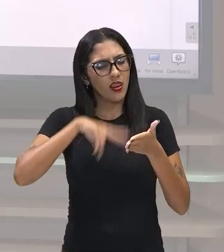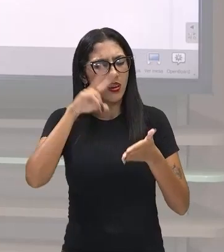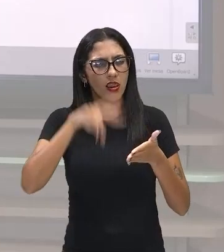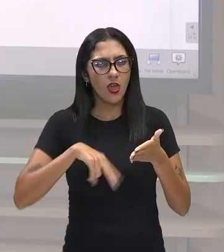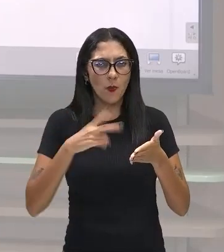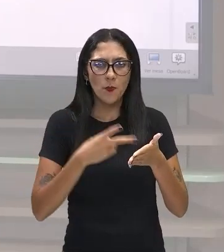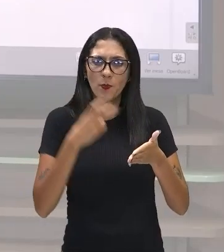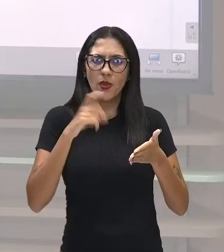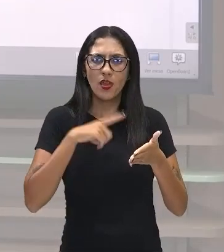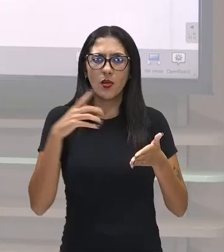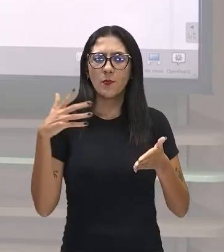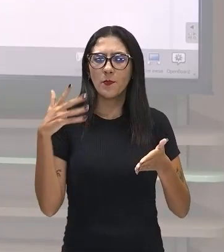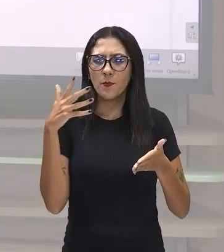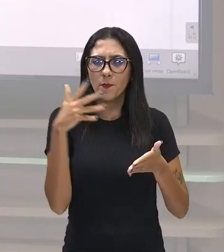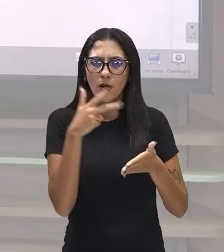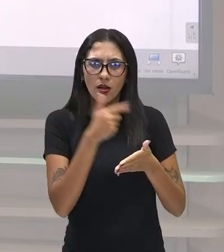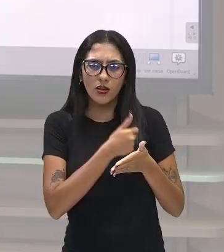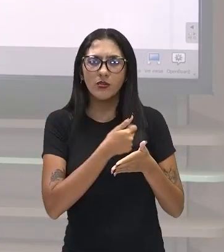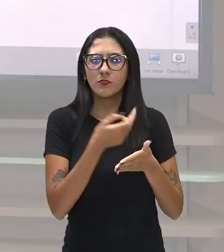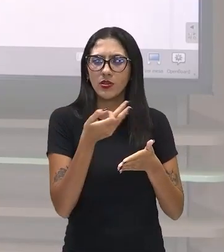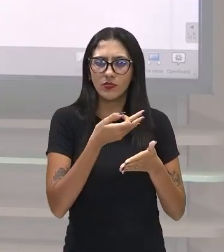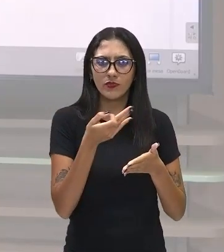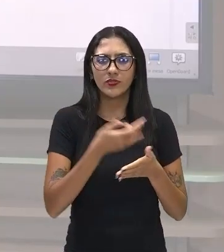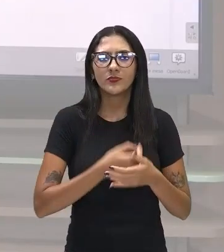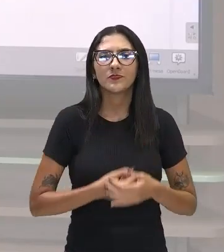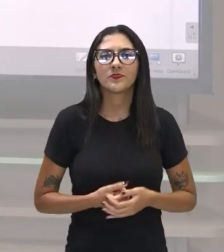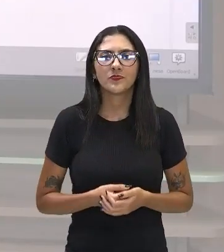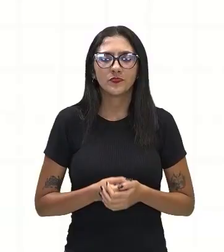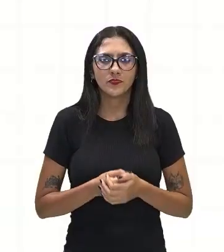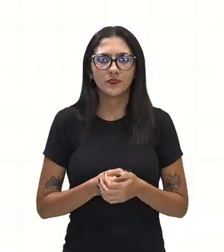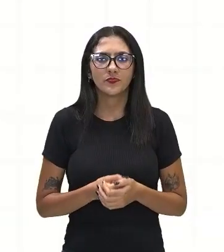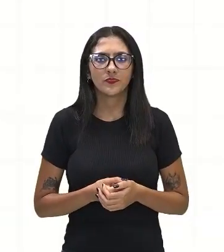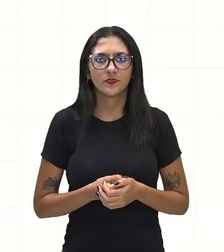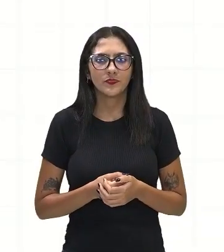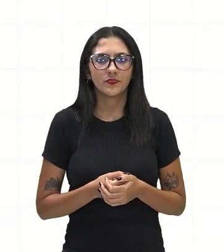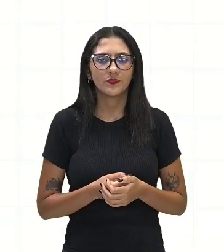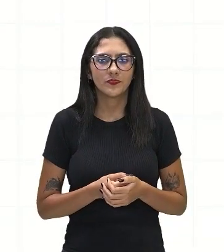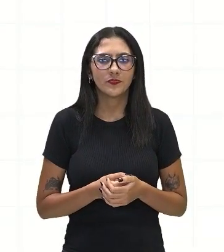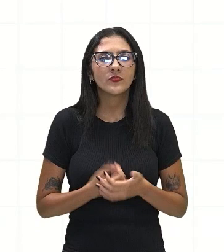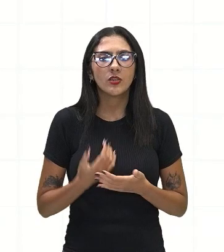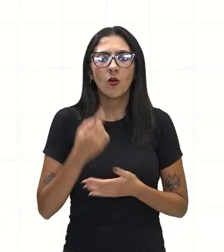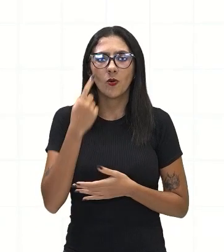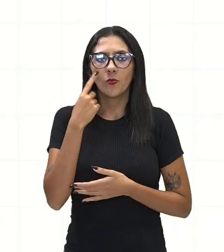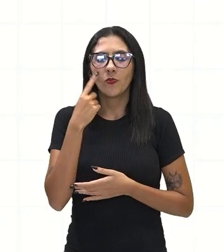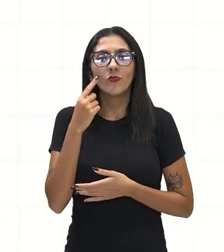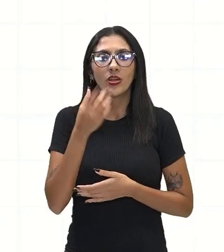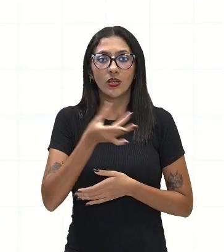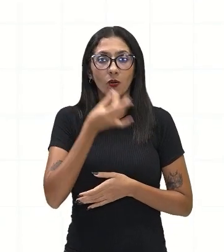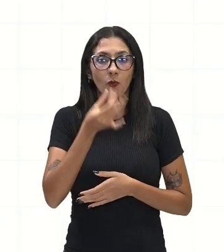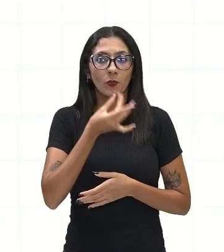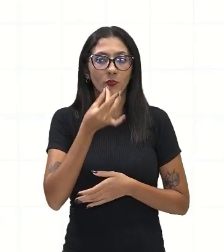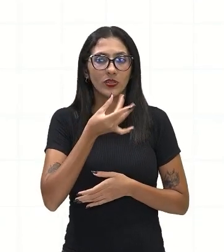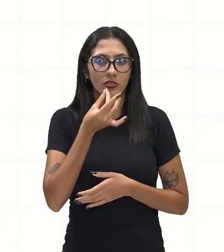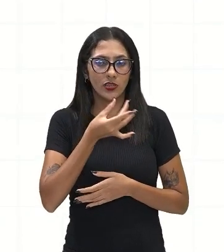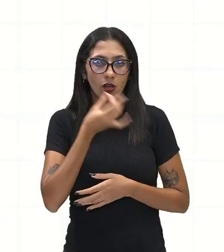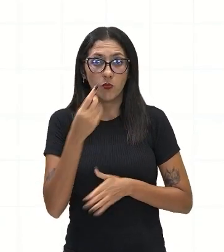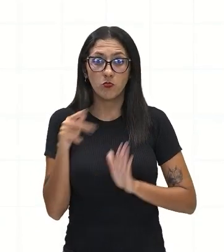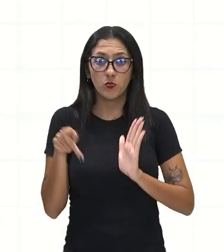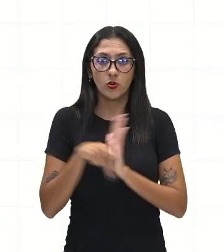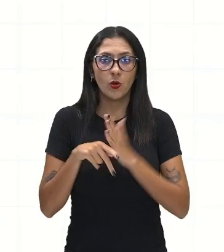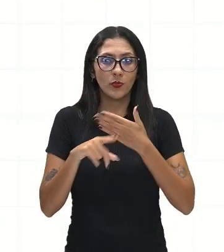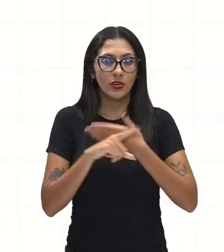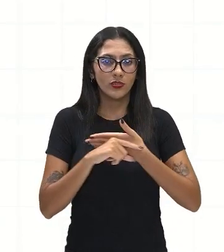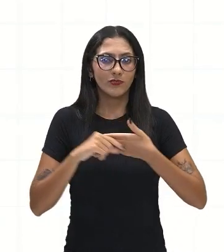maravilhoso. Então, uma opinião sobre o fato. Então, nós temos aqui a opinião da autora, vai